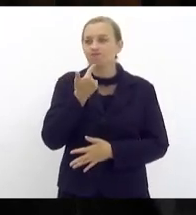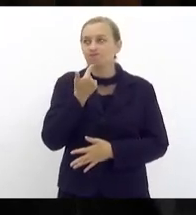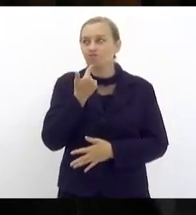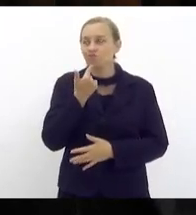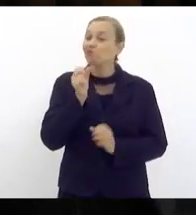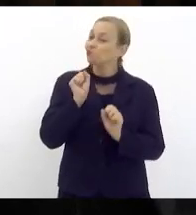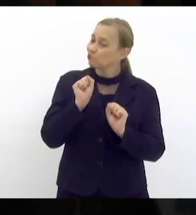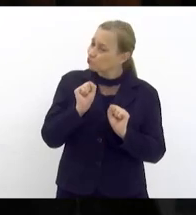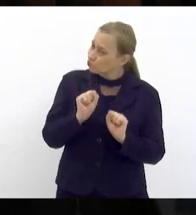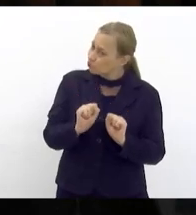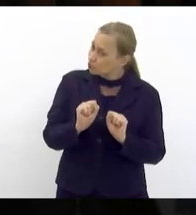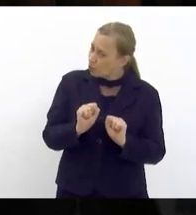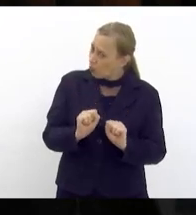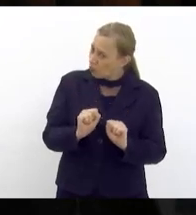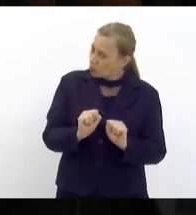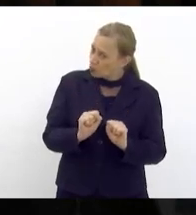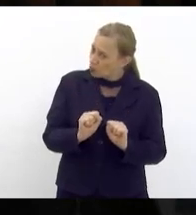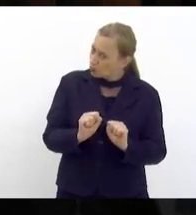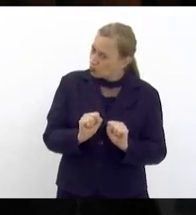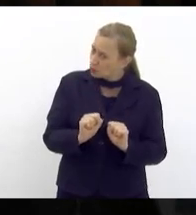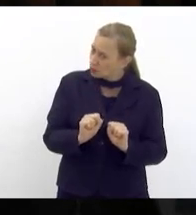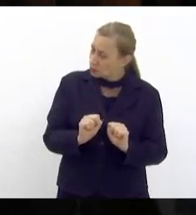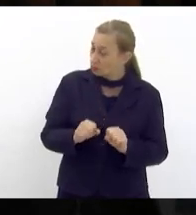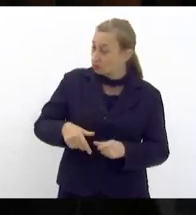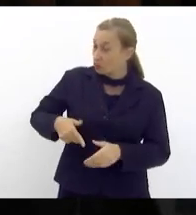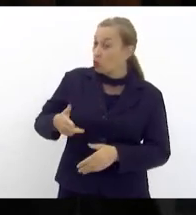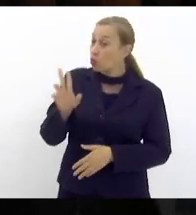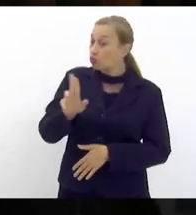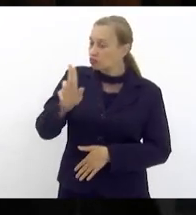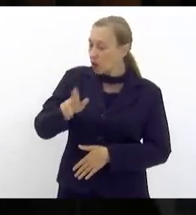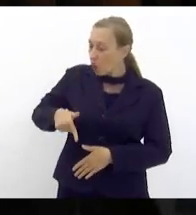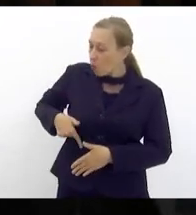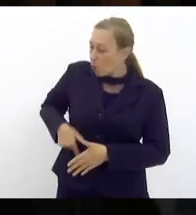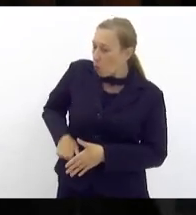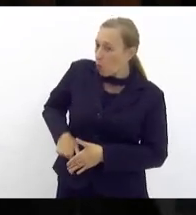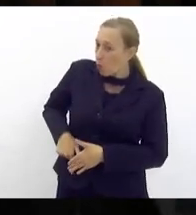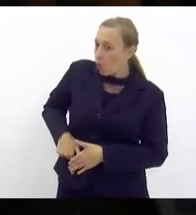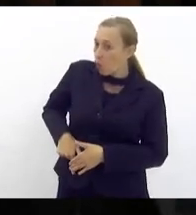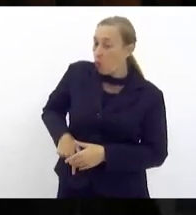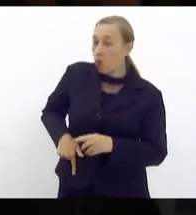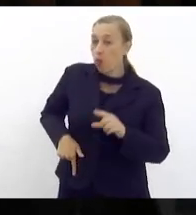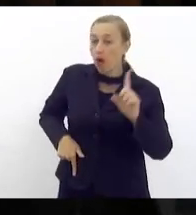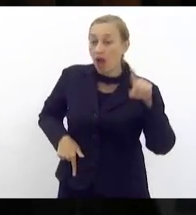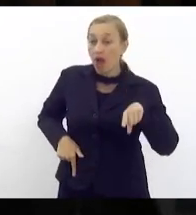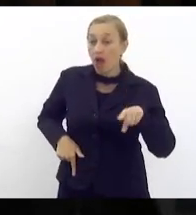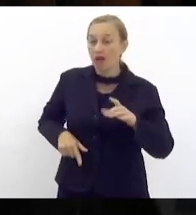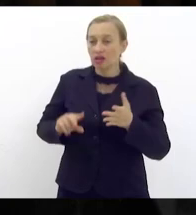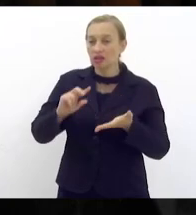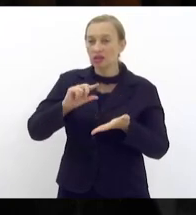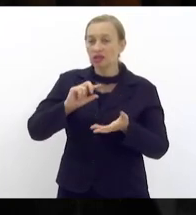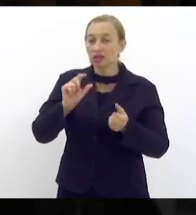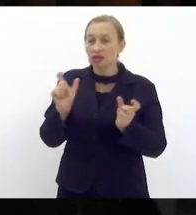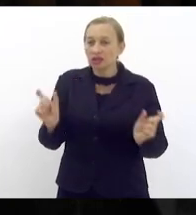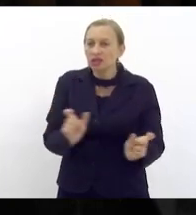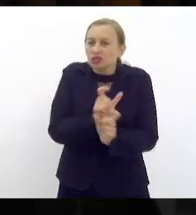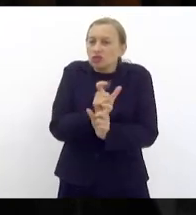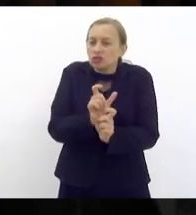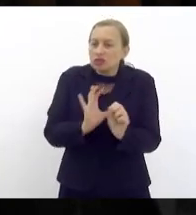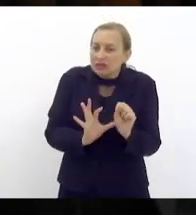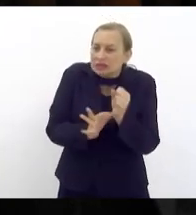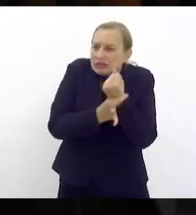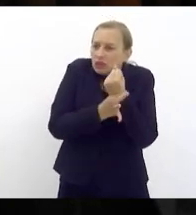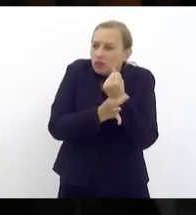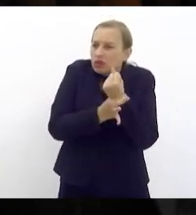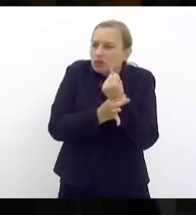que pode e deve ter arma que arma é sinônimo de segurança